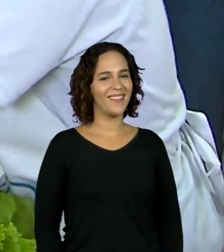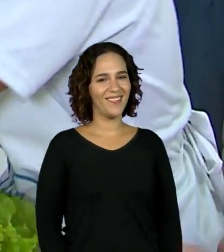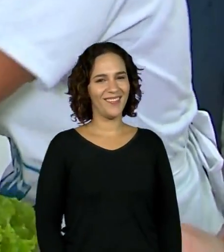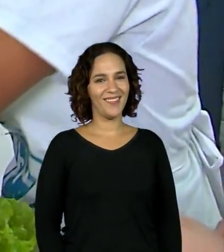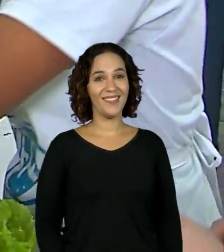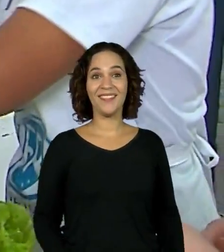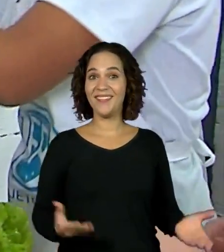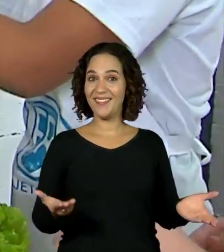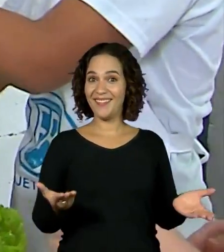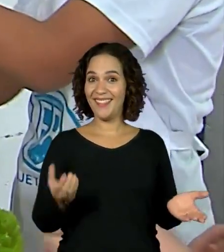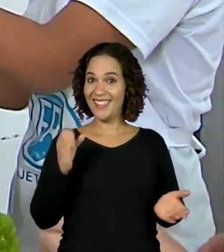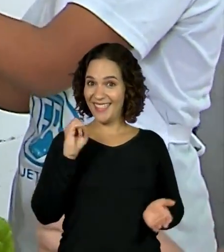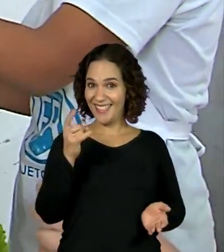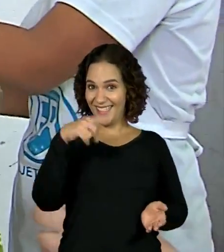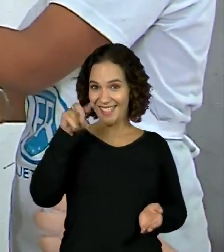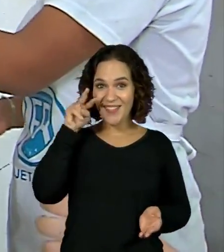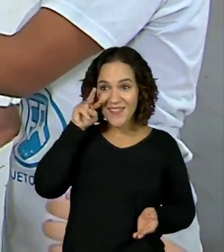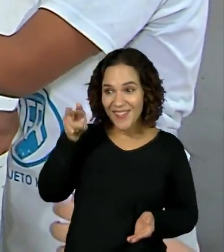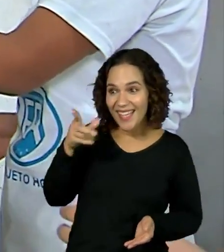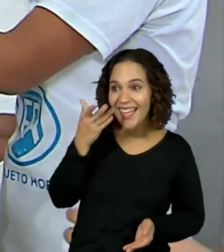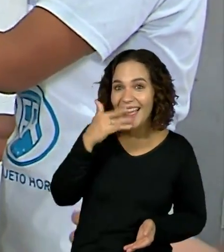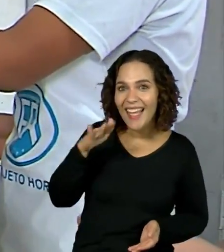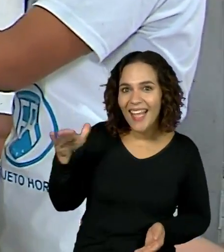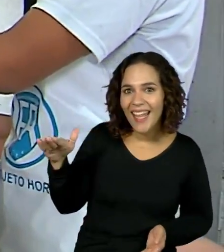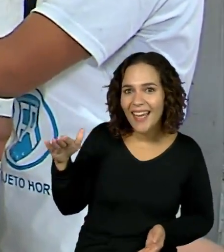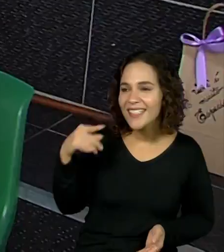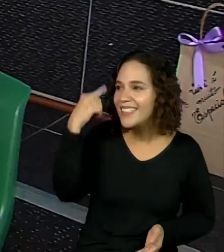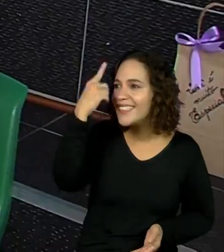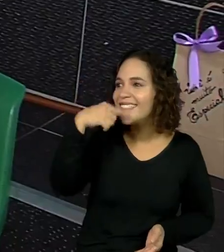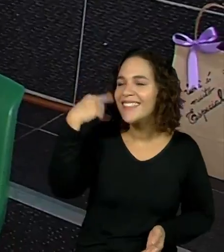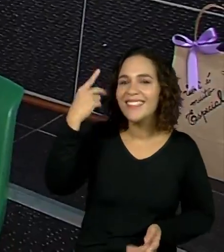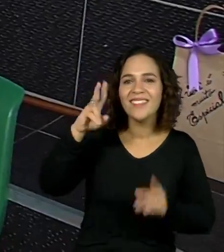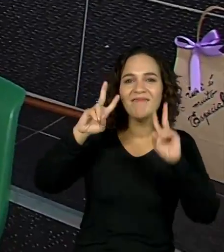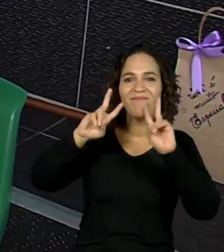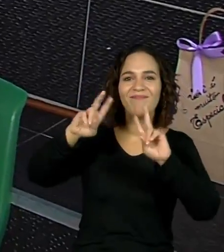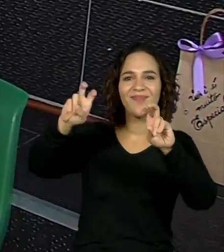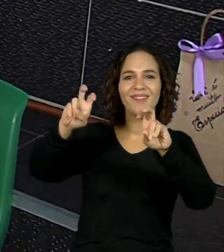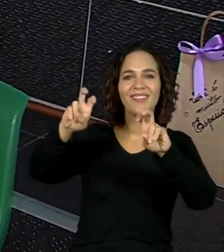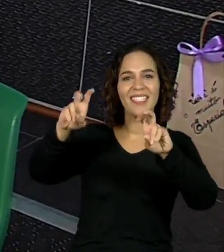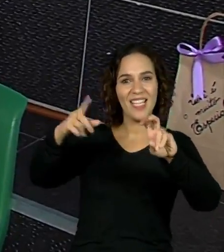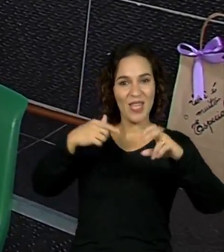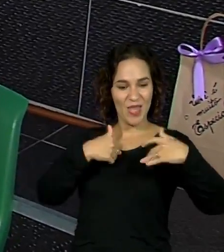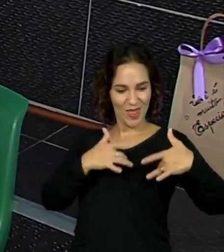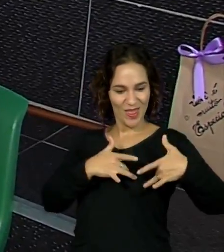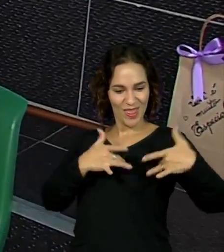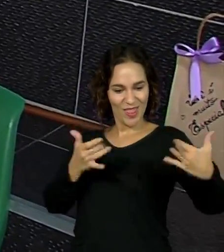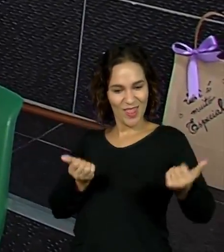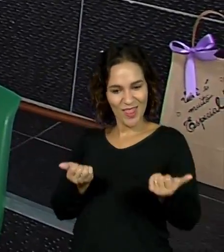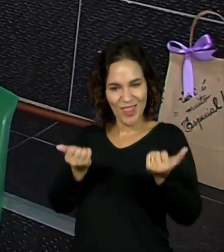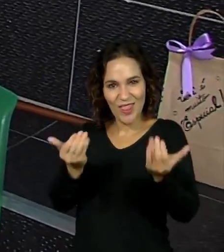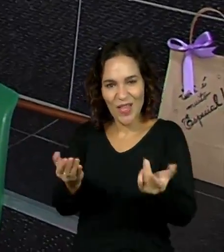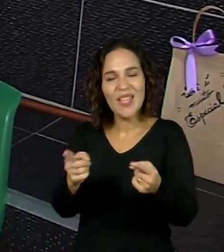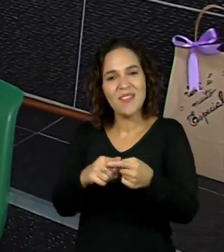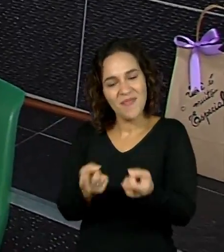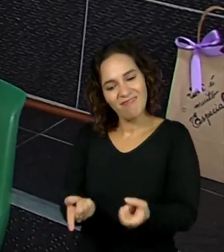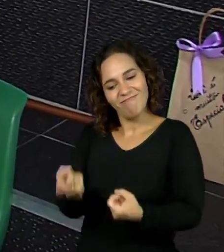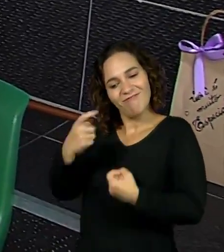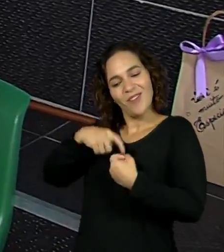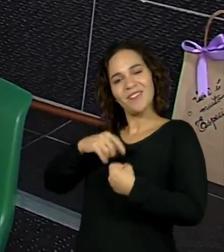Se olharmos para as crianças, os rostos entregam. Enquanto doam, elas também